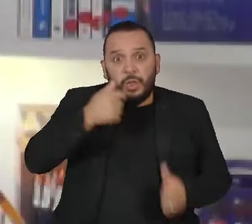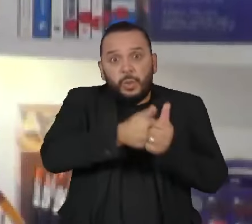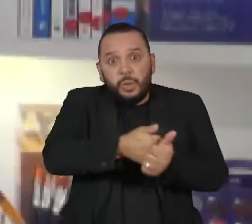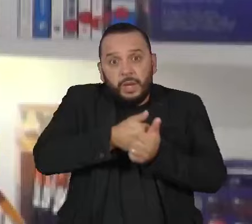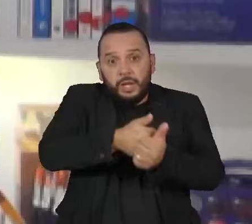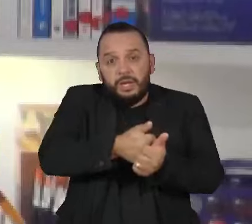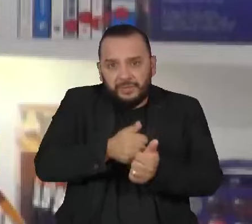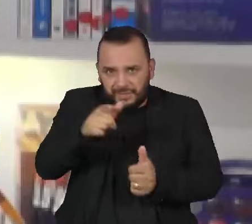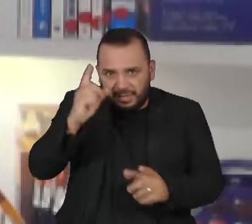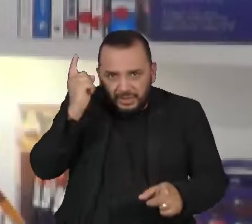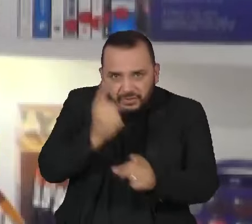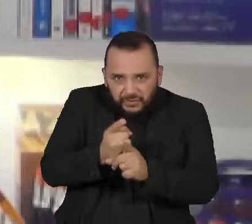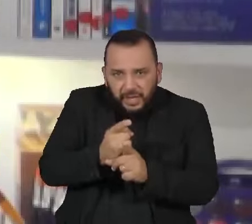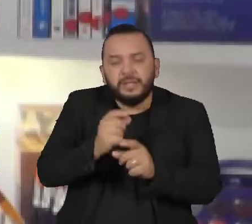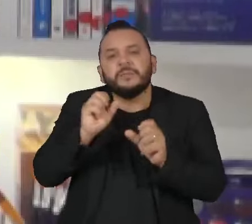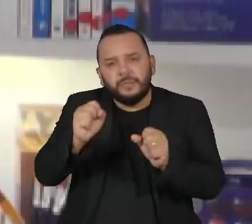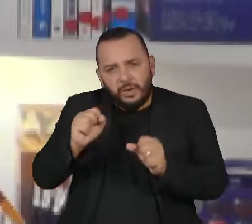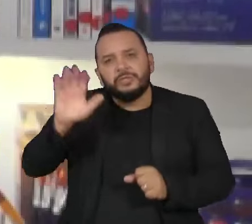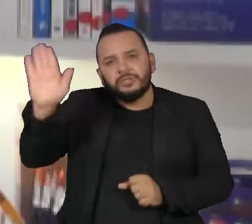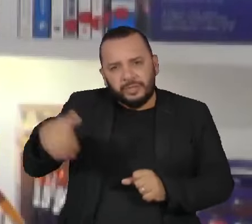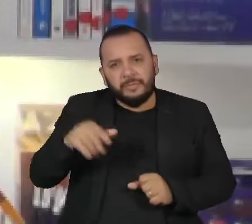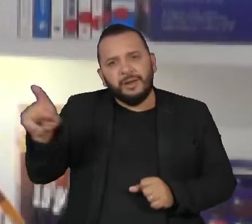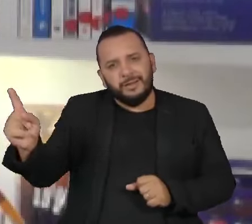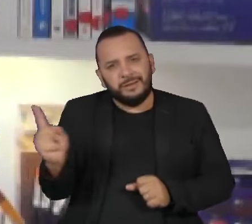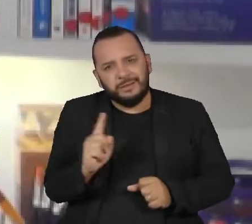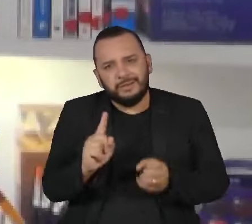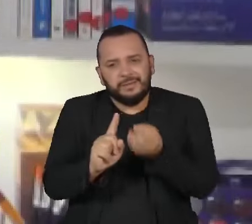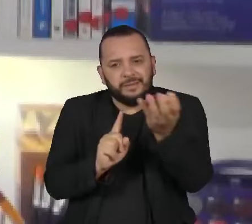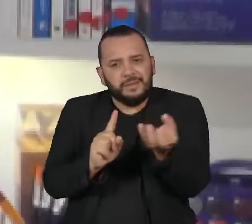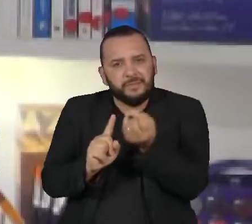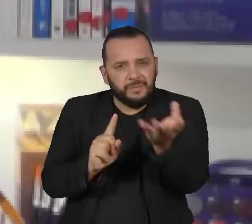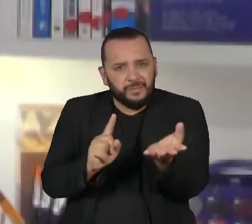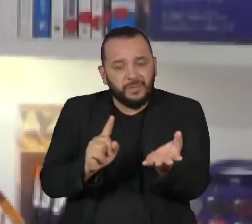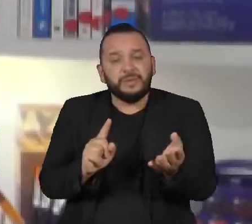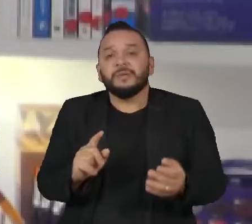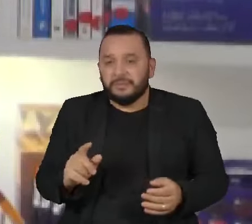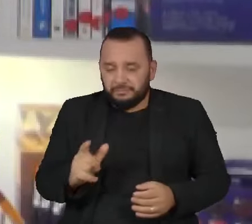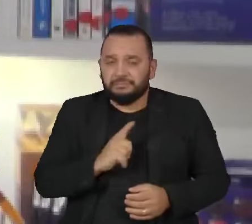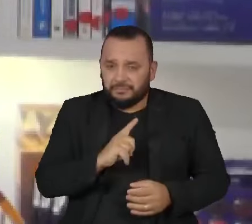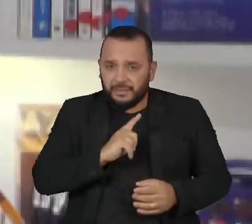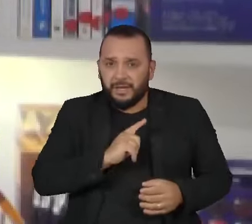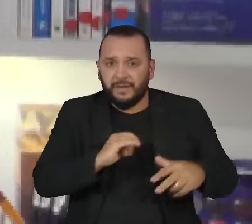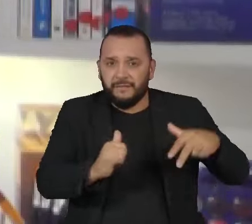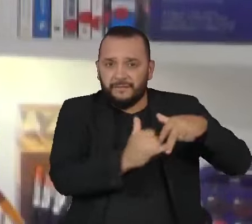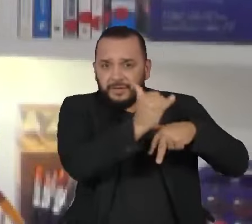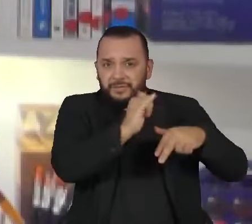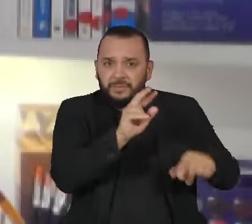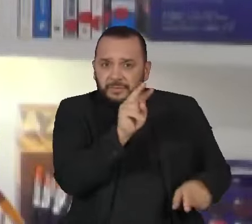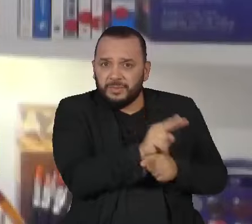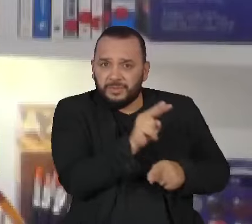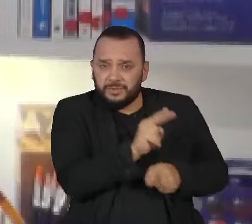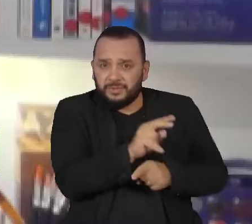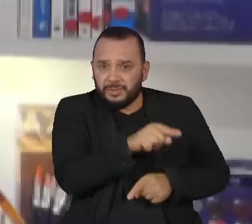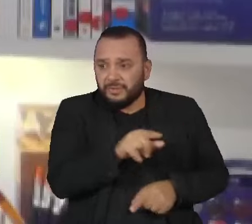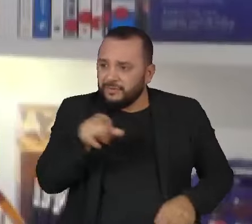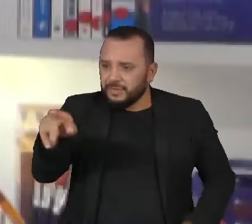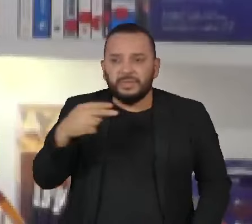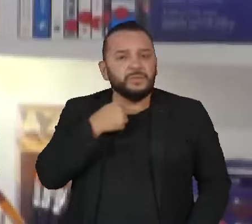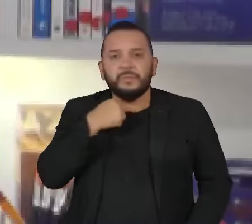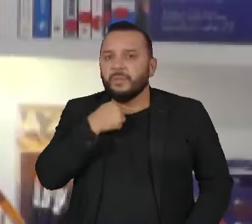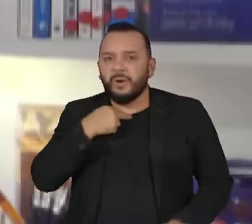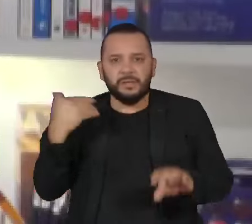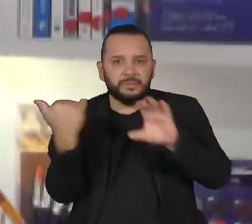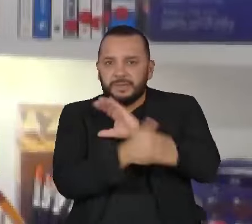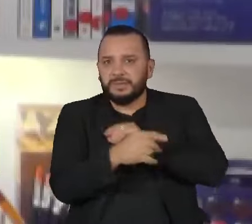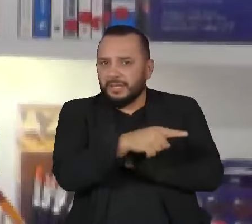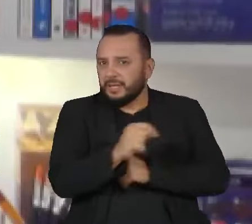ele é intimado disso. E existindo as medidas protetivas, o juiz dizendo, olha, você não pode mais mandar